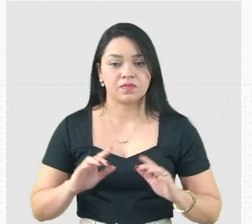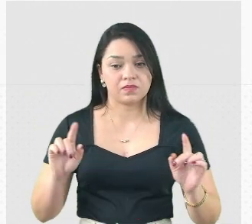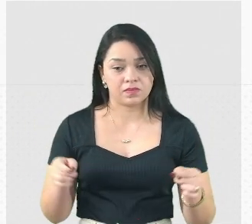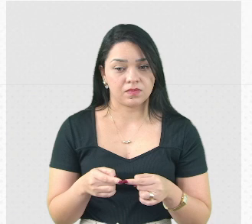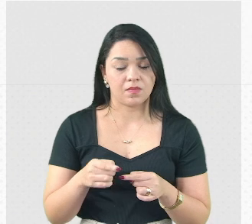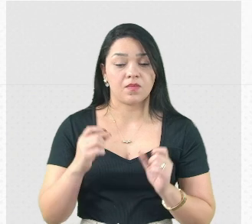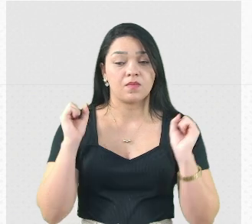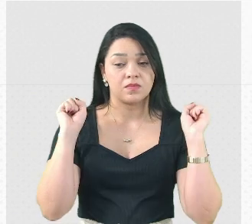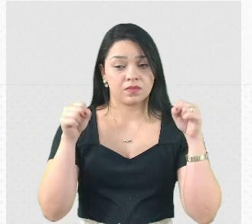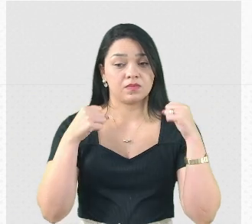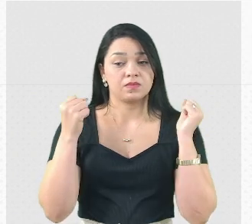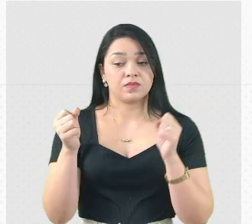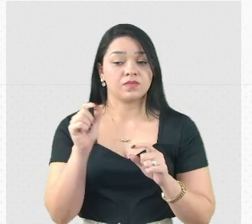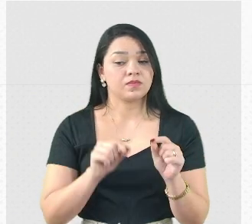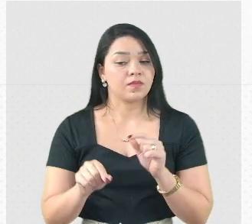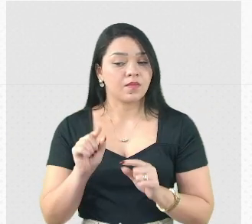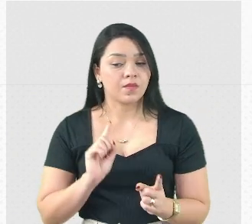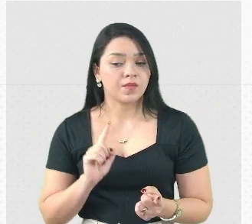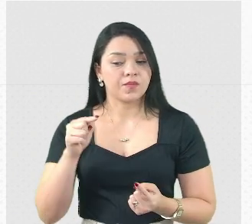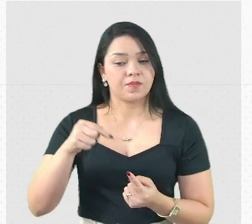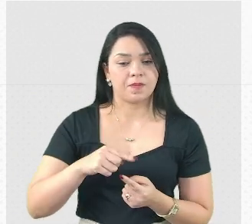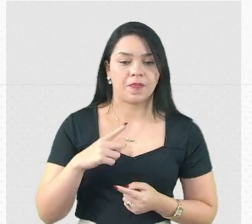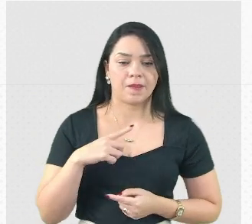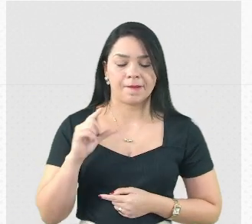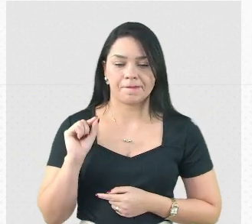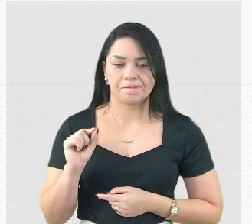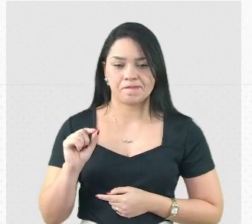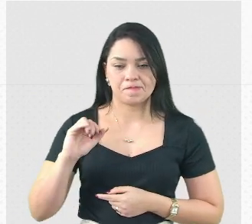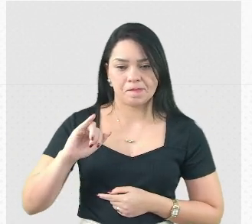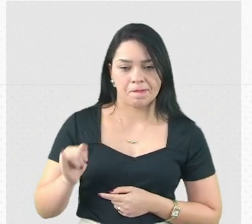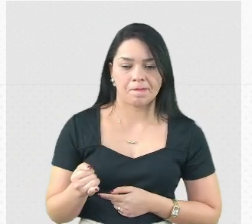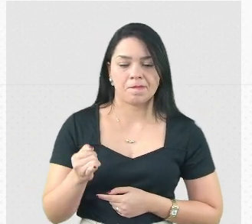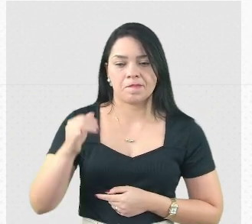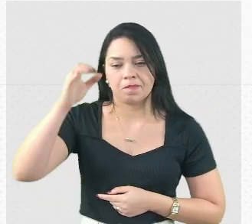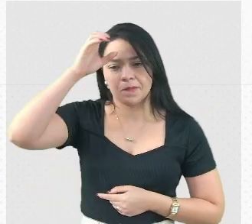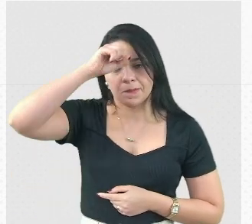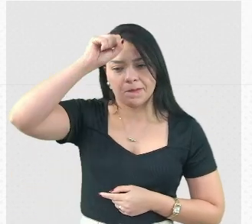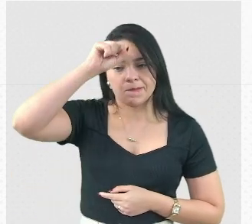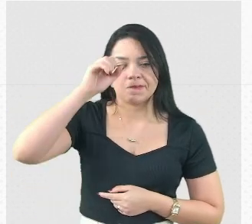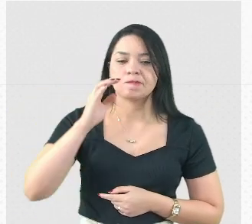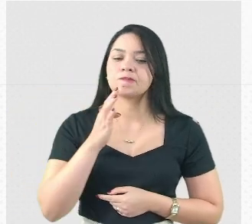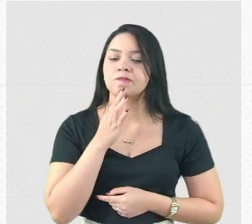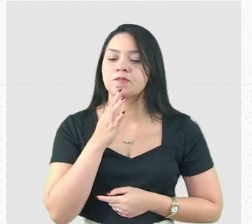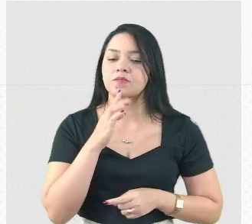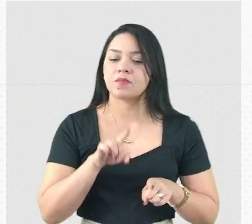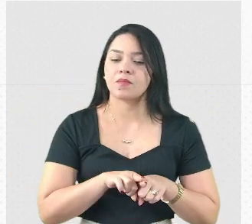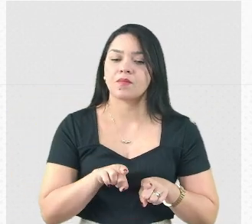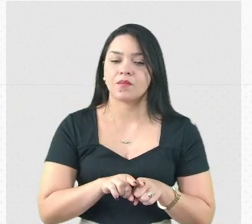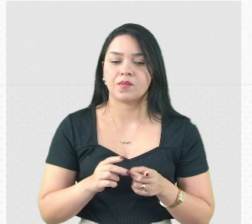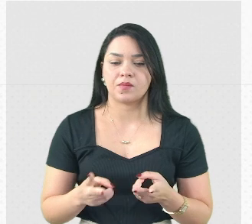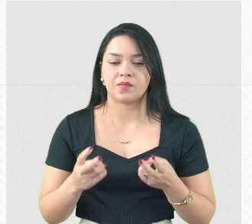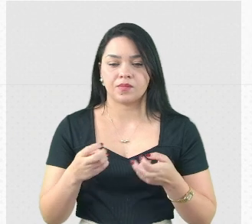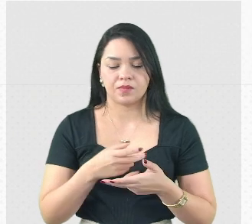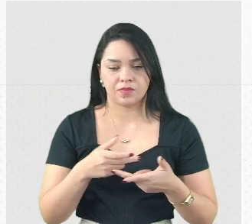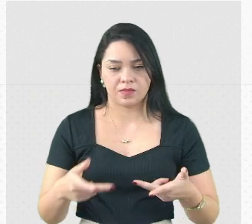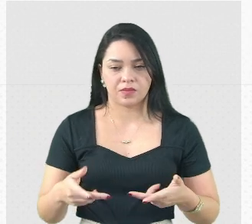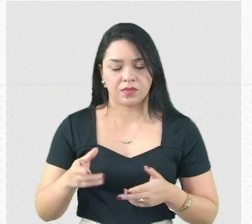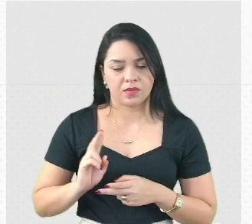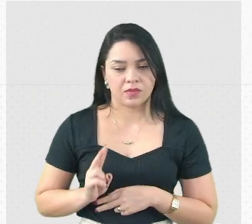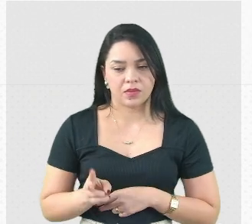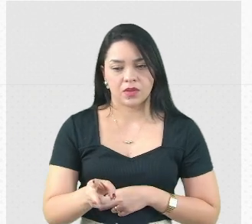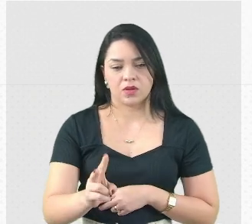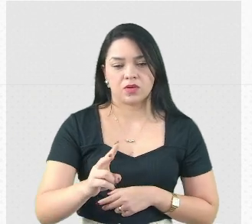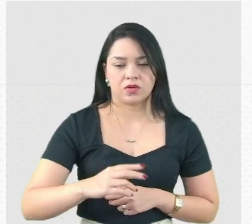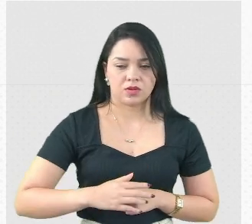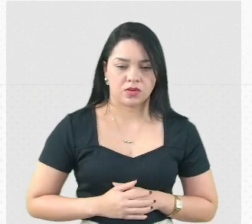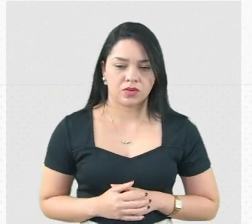Segundo o texto, a educação física propicia ao indivíduo a oportunidade de aprender, a conhecer e a perceber de forma